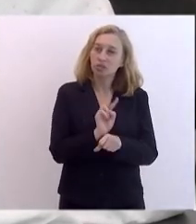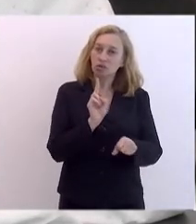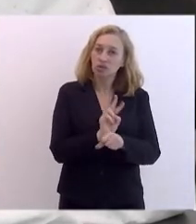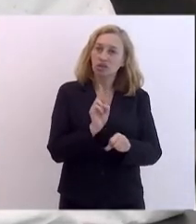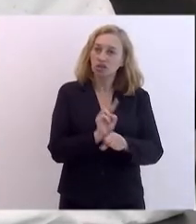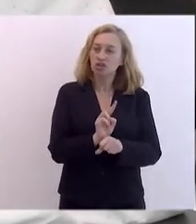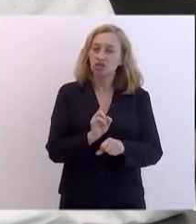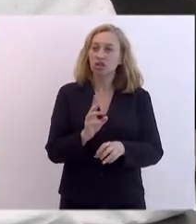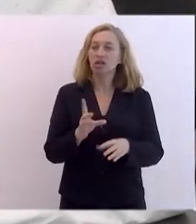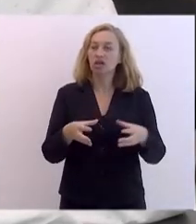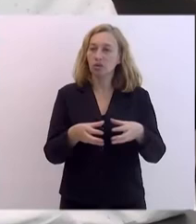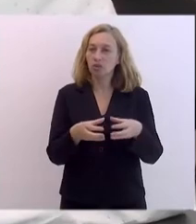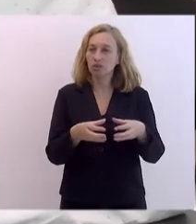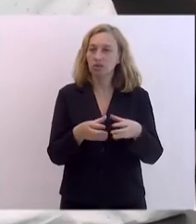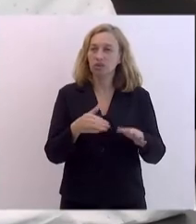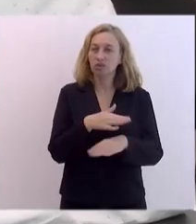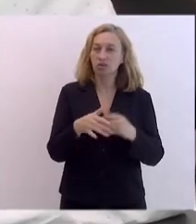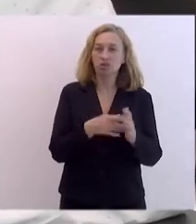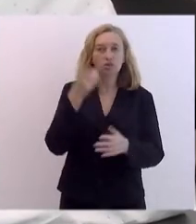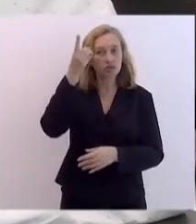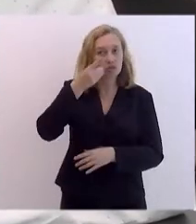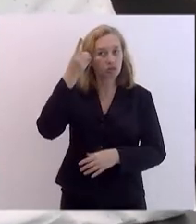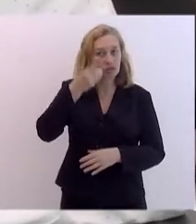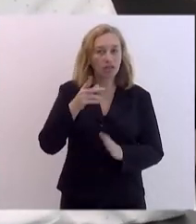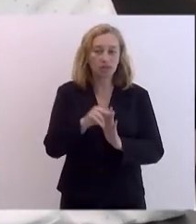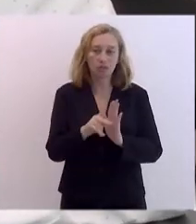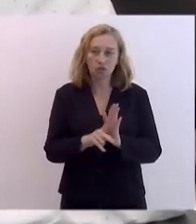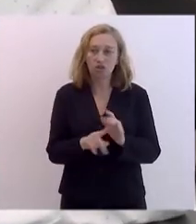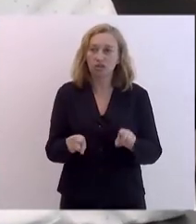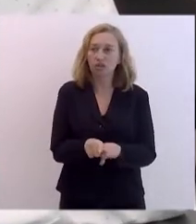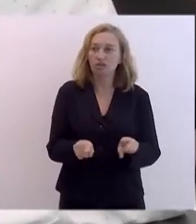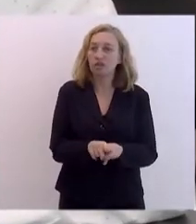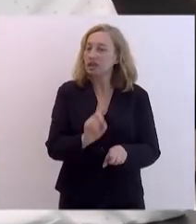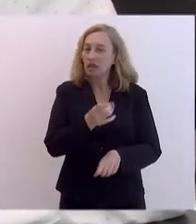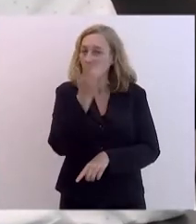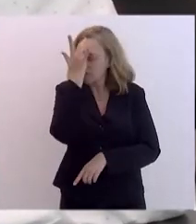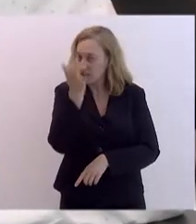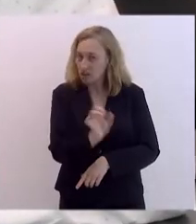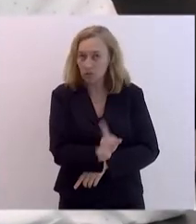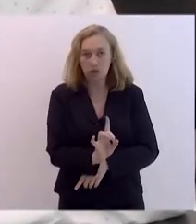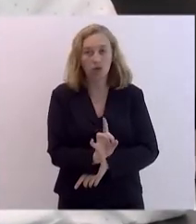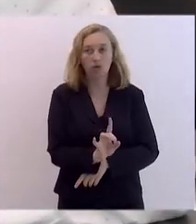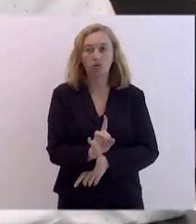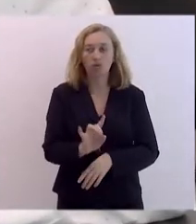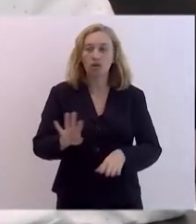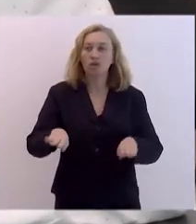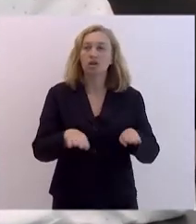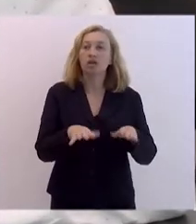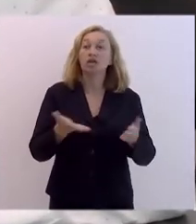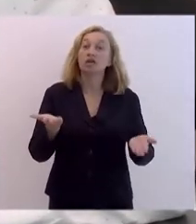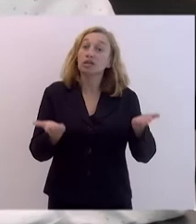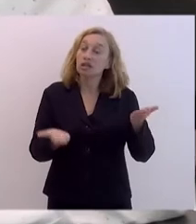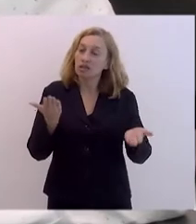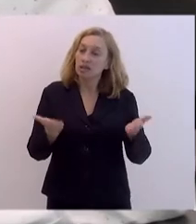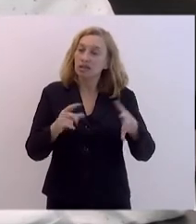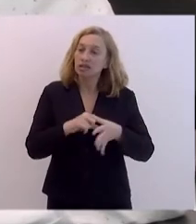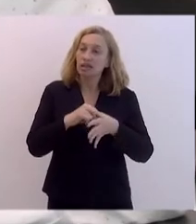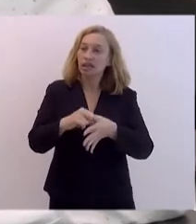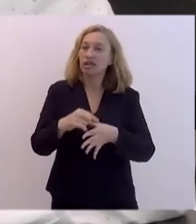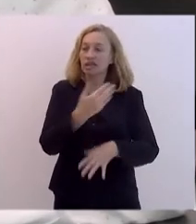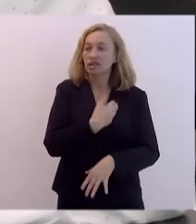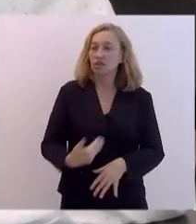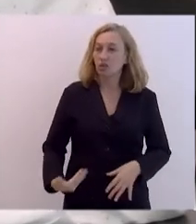parlamento, a comissão e os projetos de todos os deputados. E não é fácil conciliar ser líder do